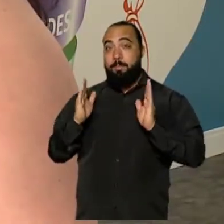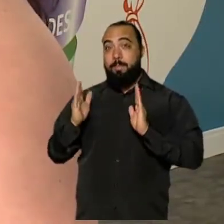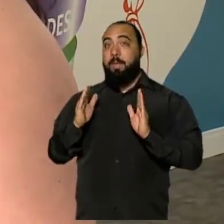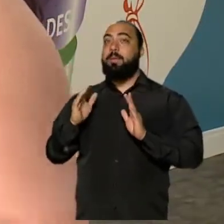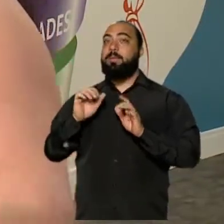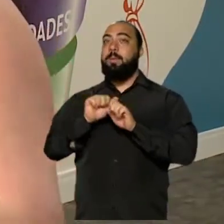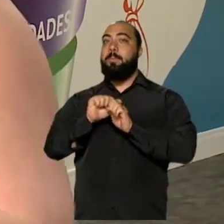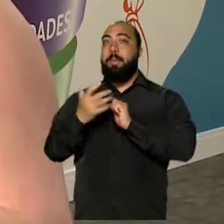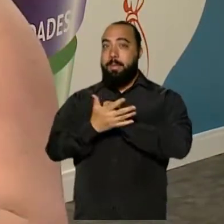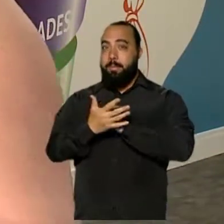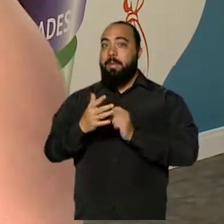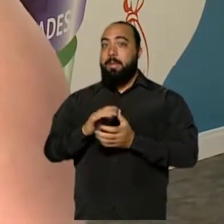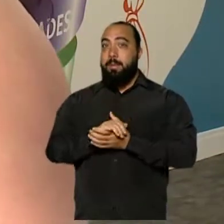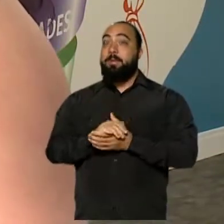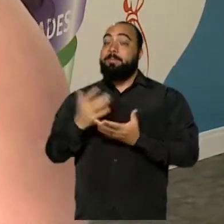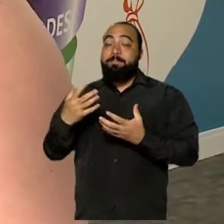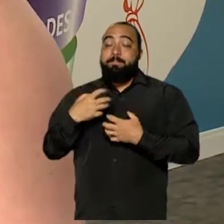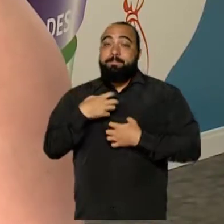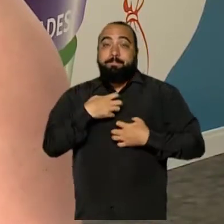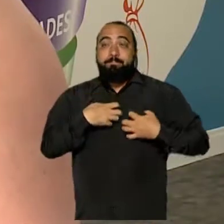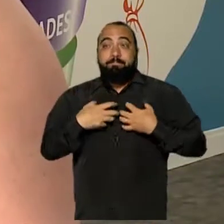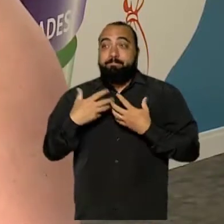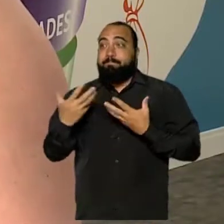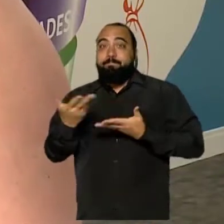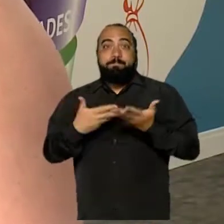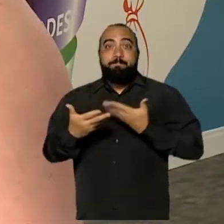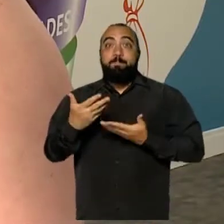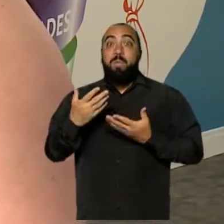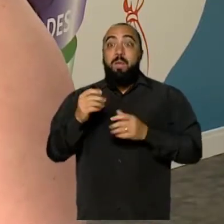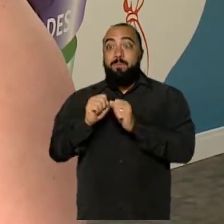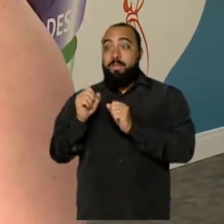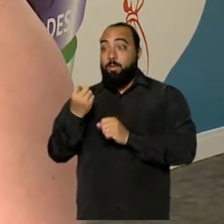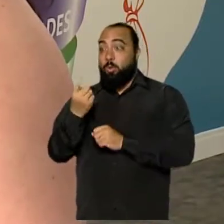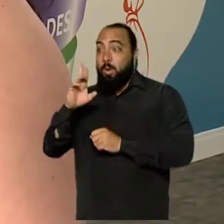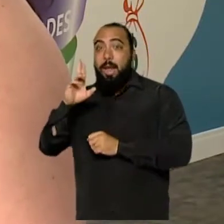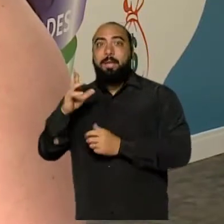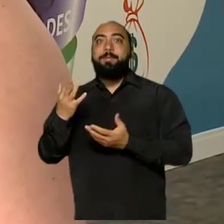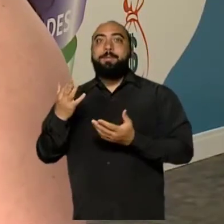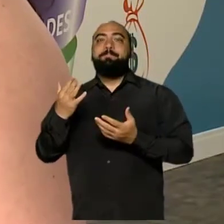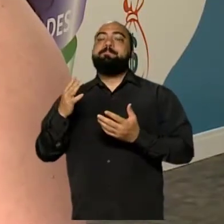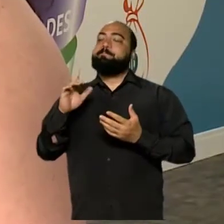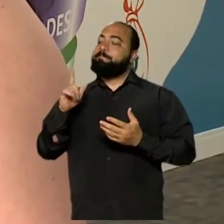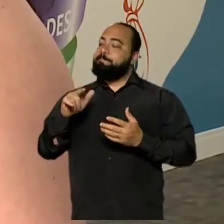então, gerindo a empresa, fazendo doutorado. Então,